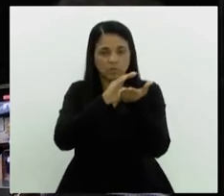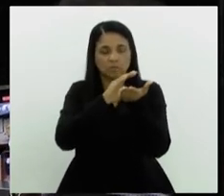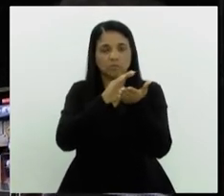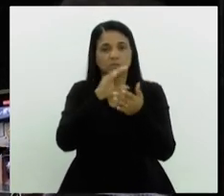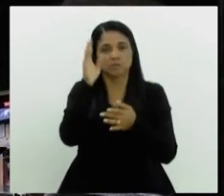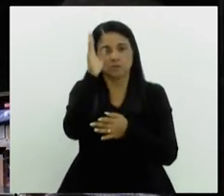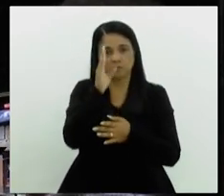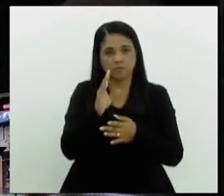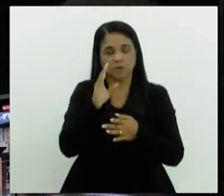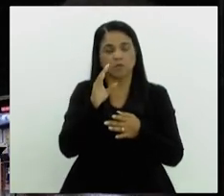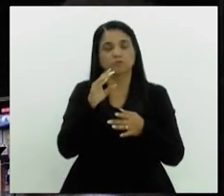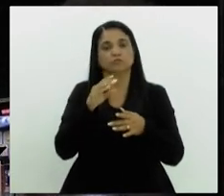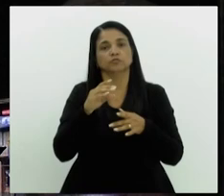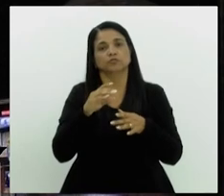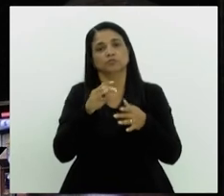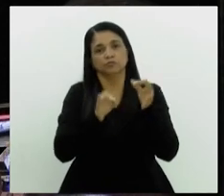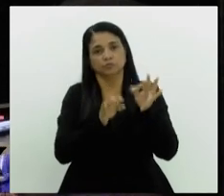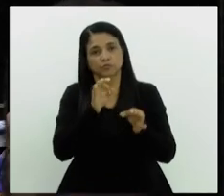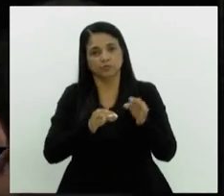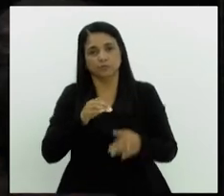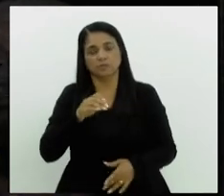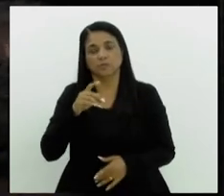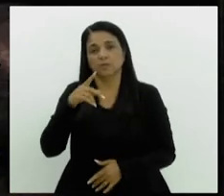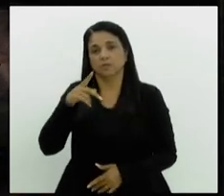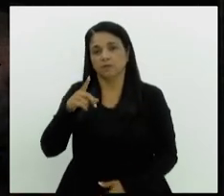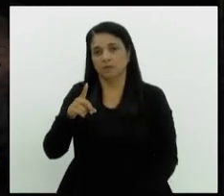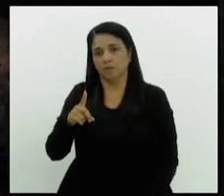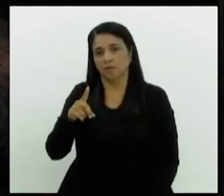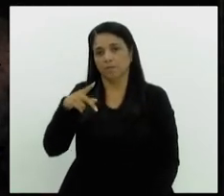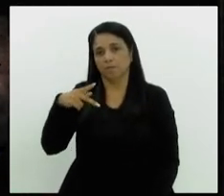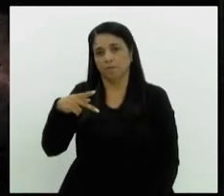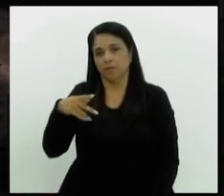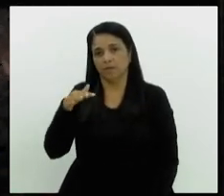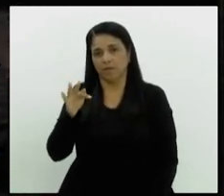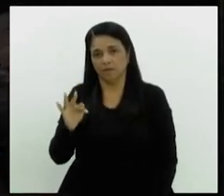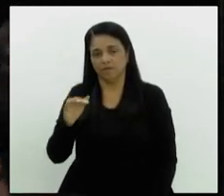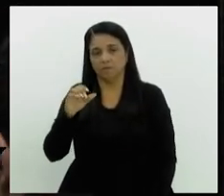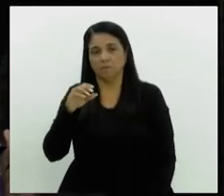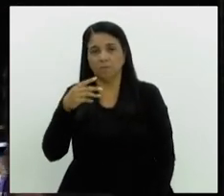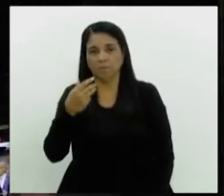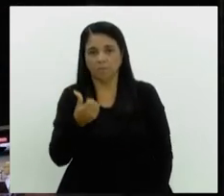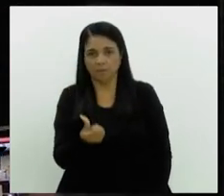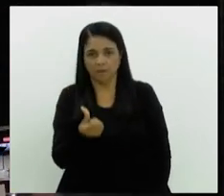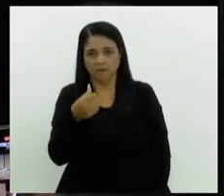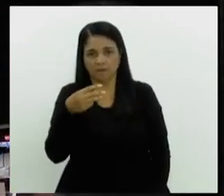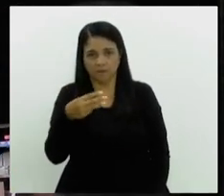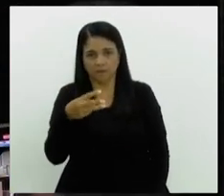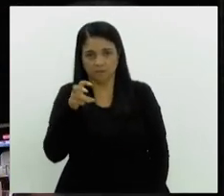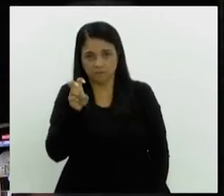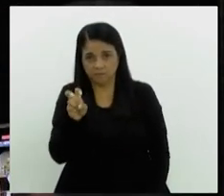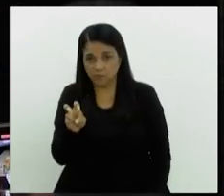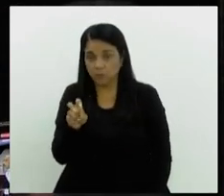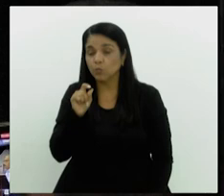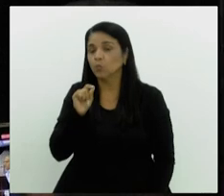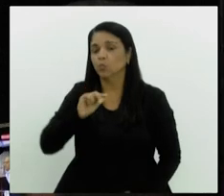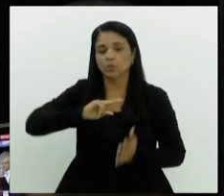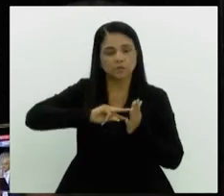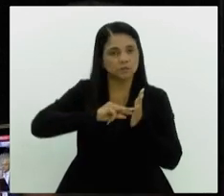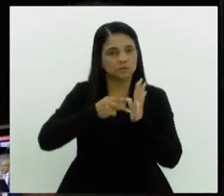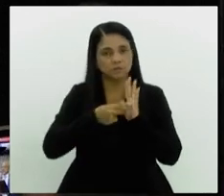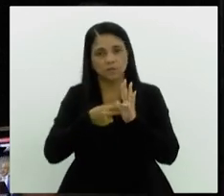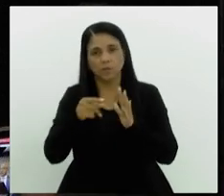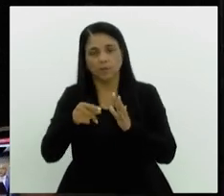DPF 635. Basicamente, o que é a DPF 635? A DPF 635 é uma